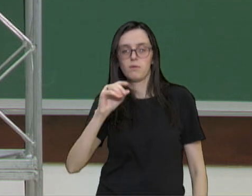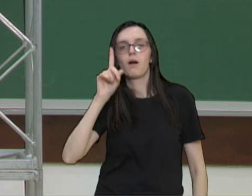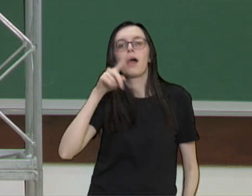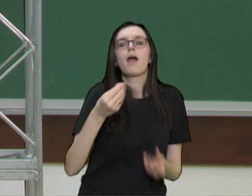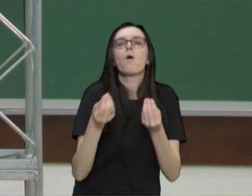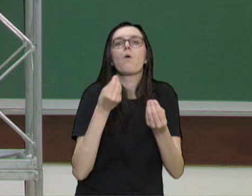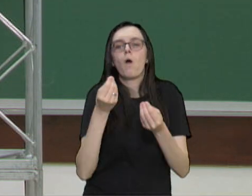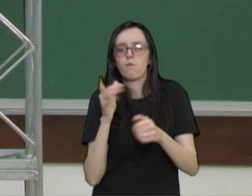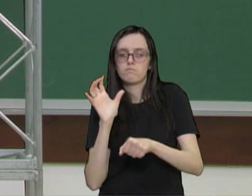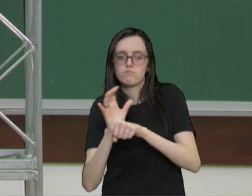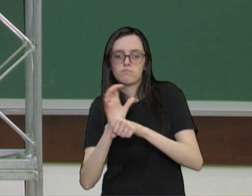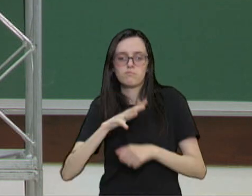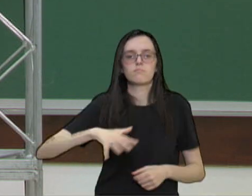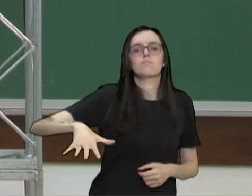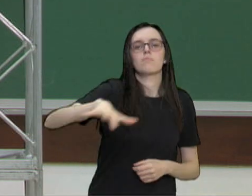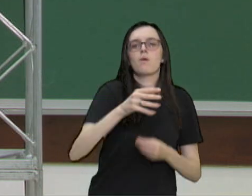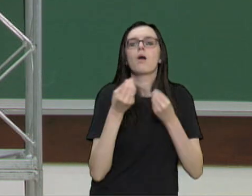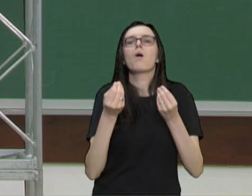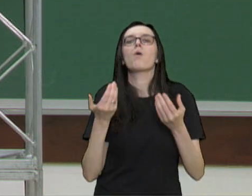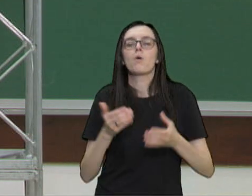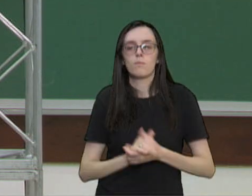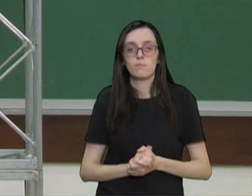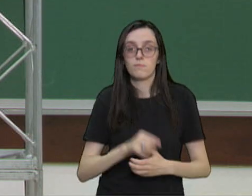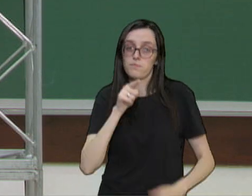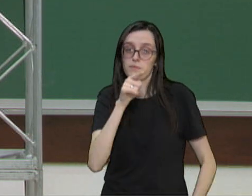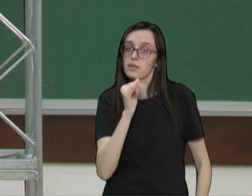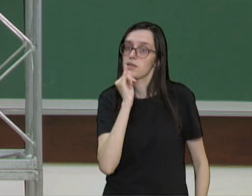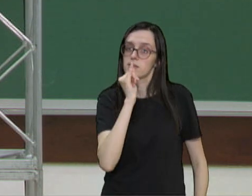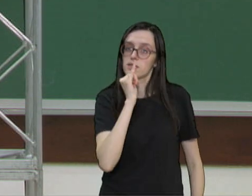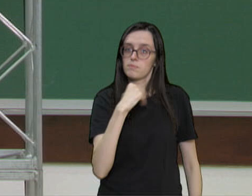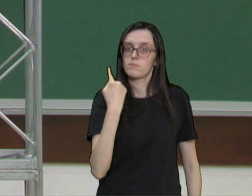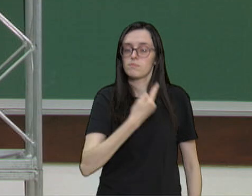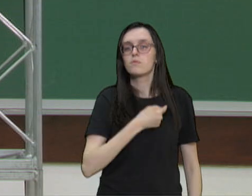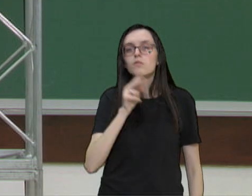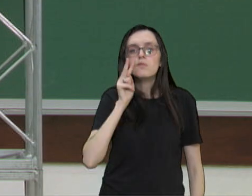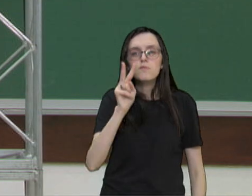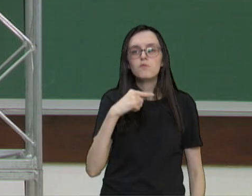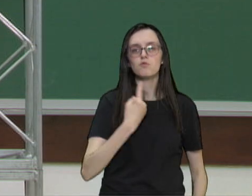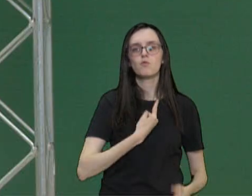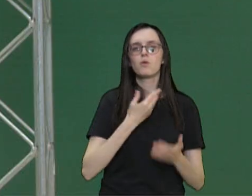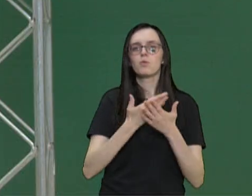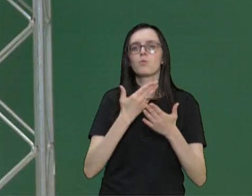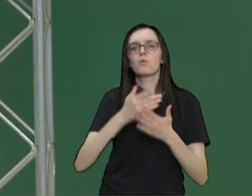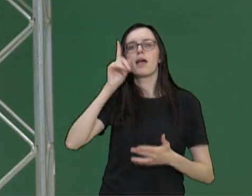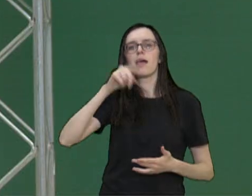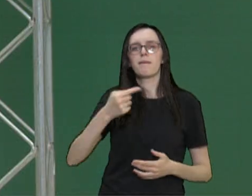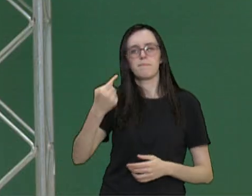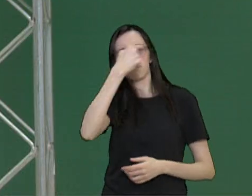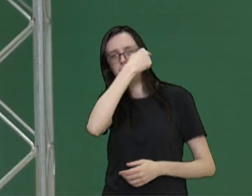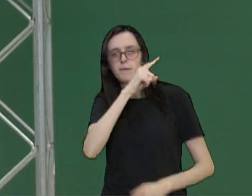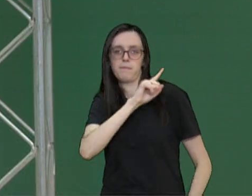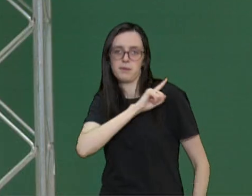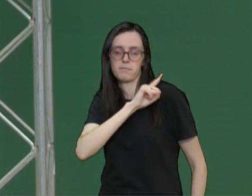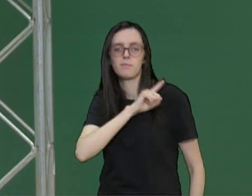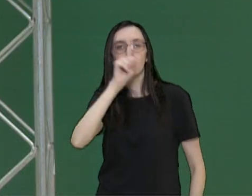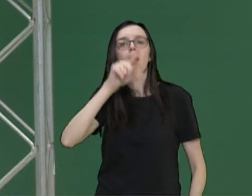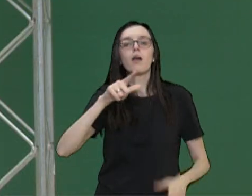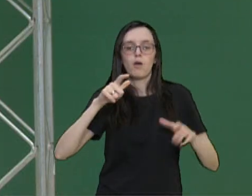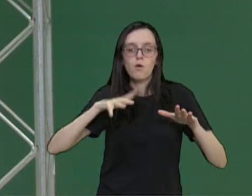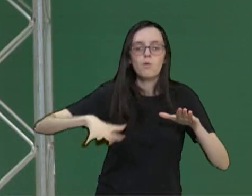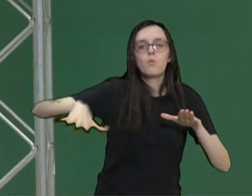corpo interfere nos seus arredores. Nesse exemplo aqui, que a gente estuda geralmente lá no primeiro ano, se chama